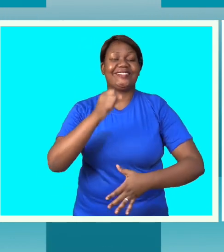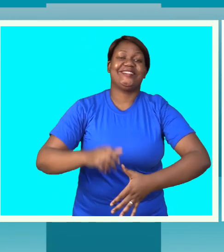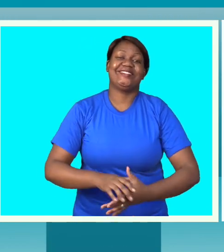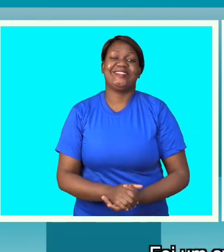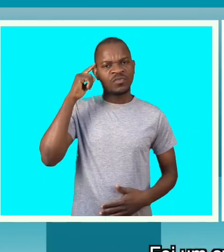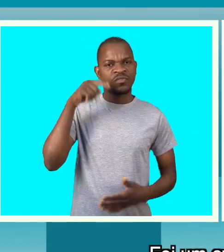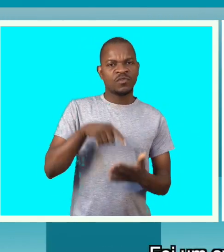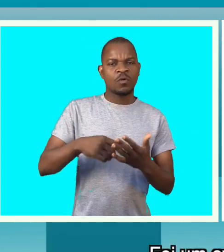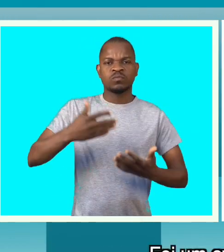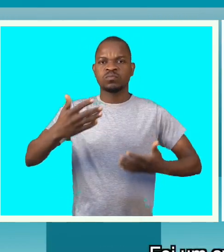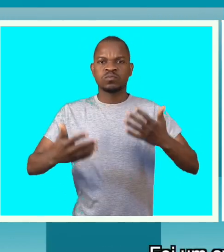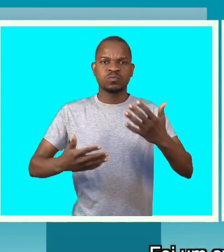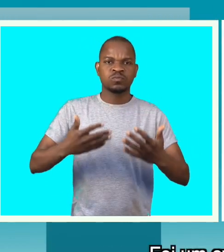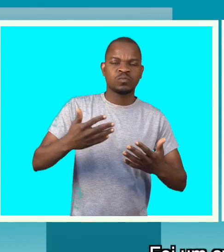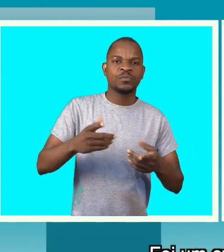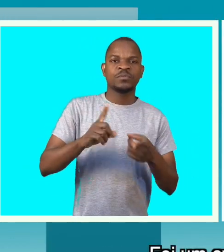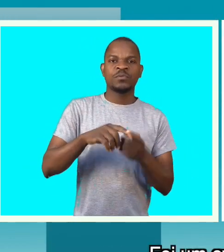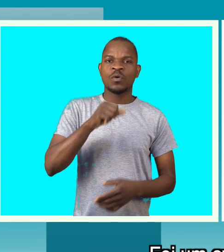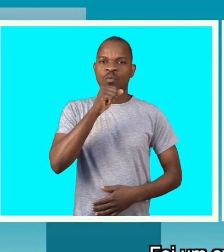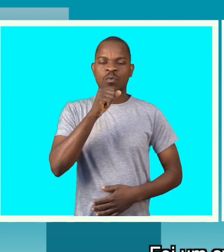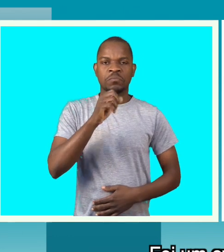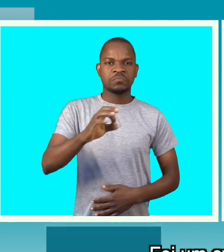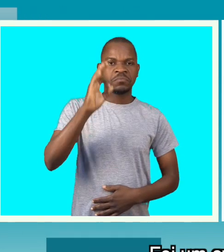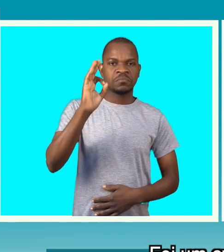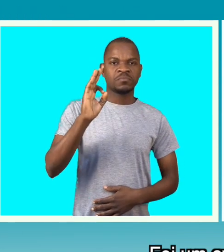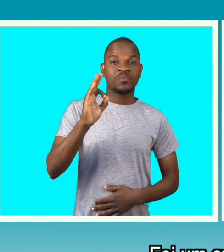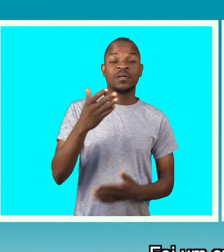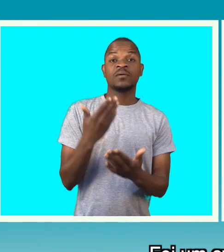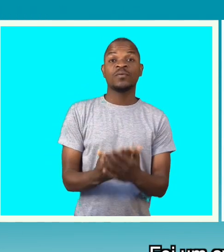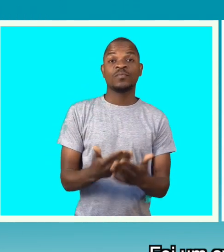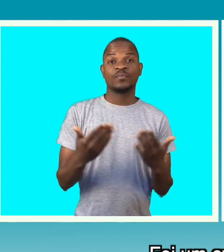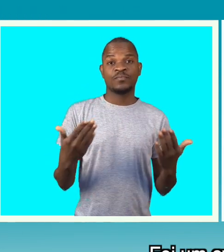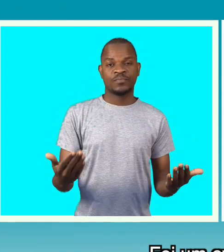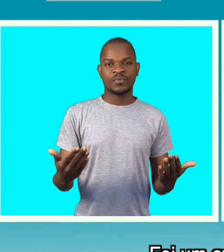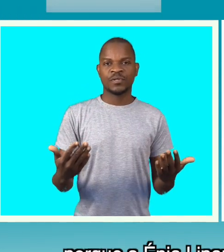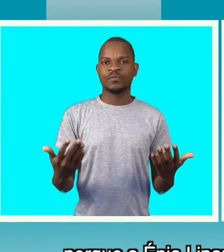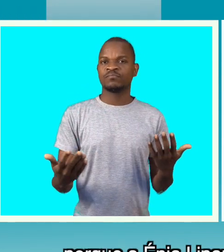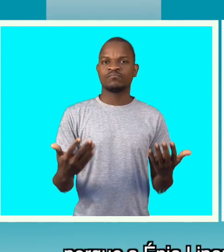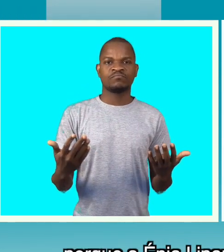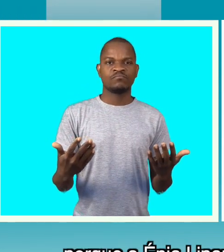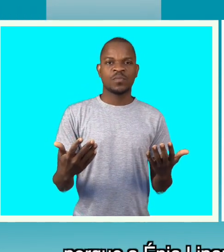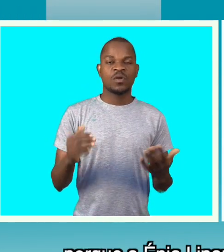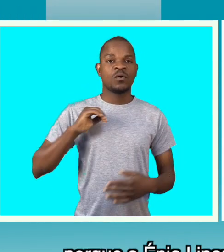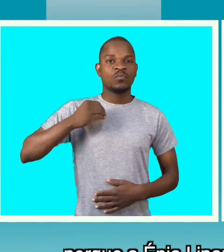inclusivos. Bom, foi um evento muito bom mesmo porque